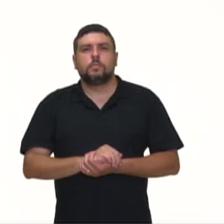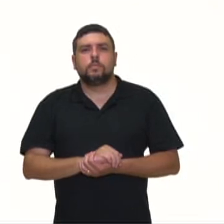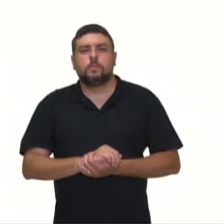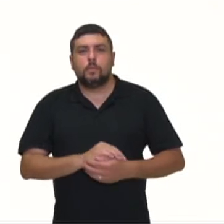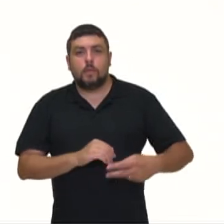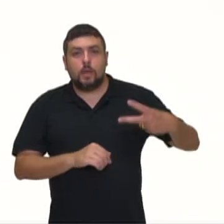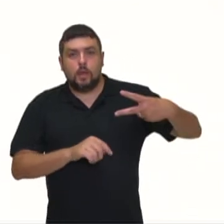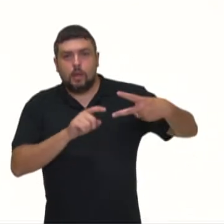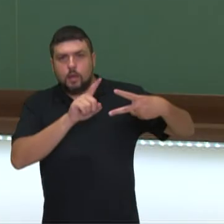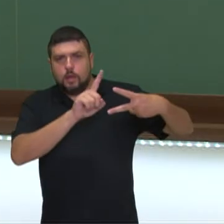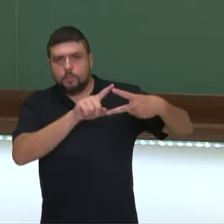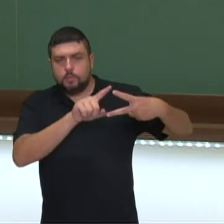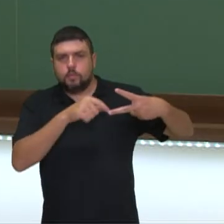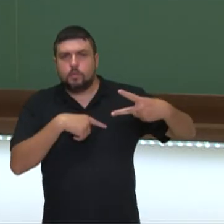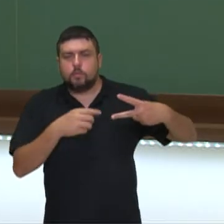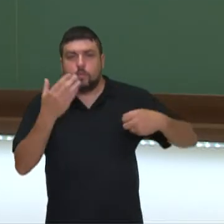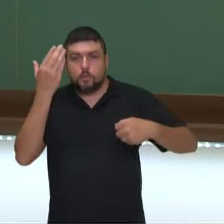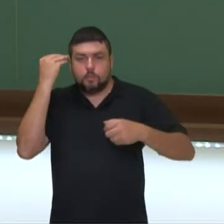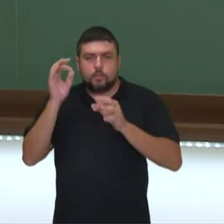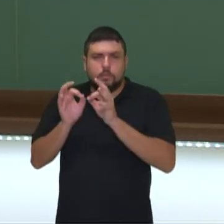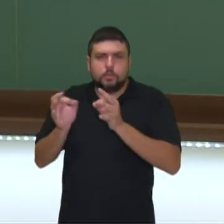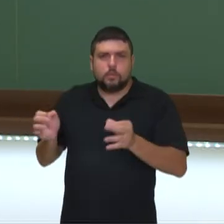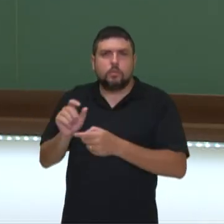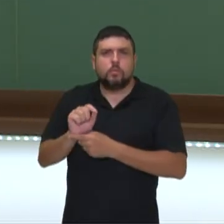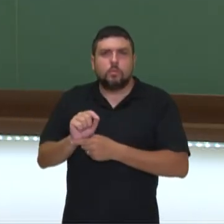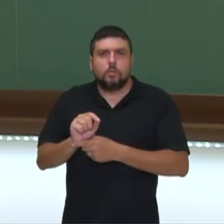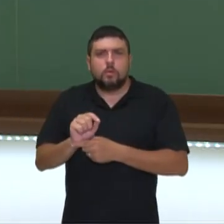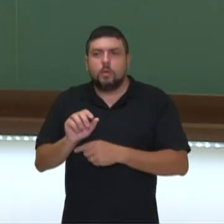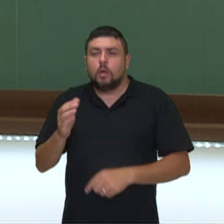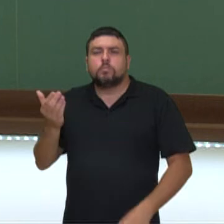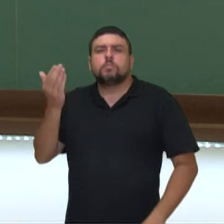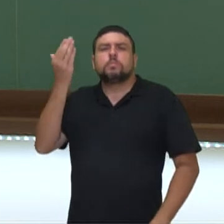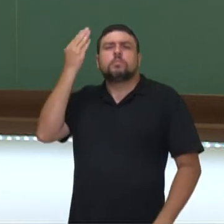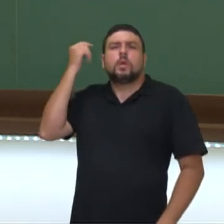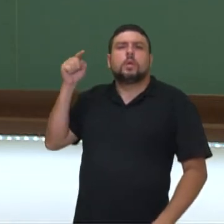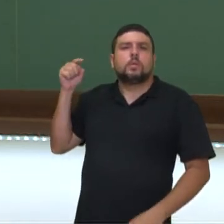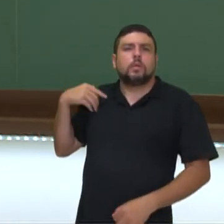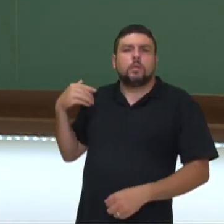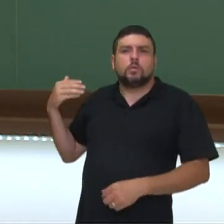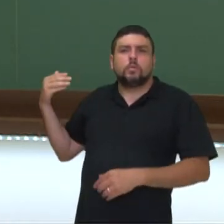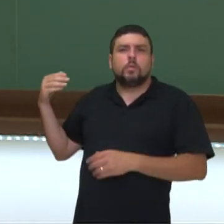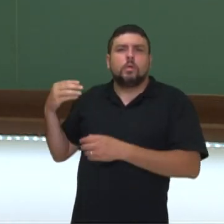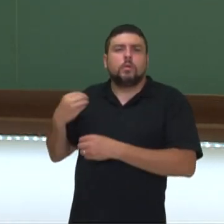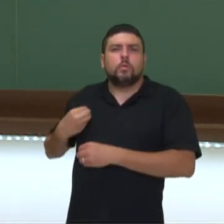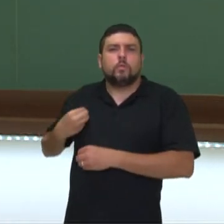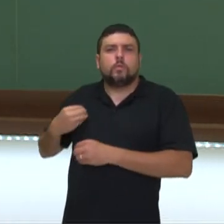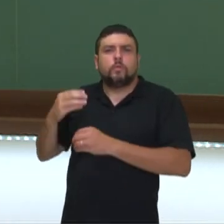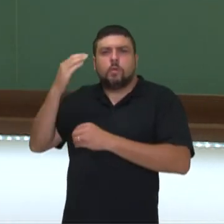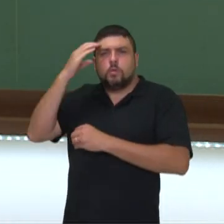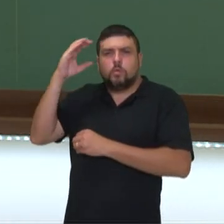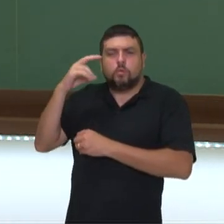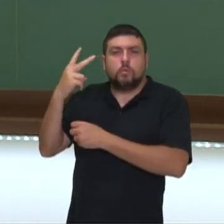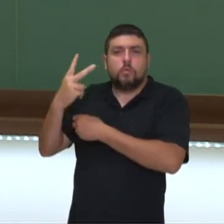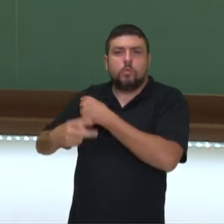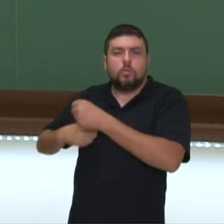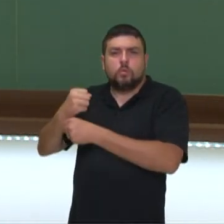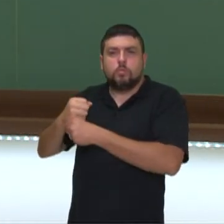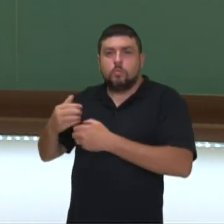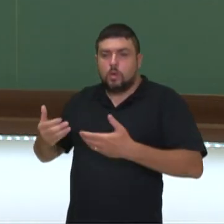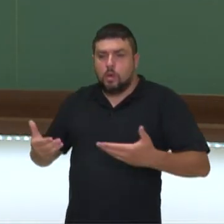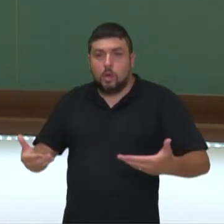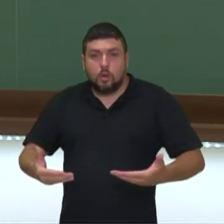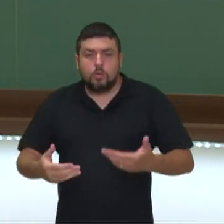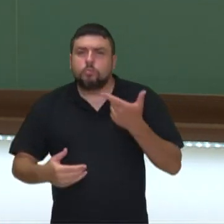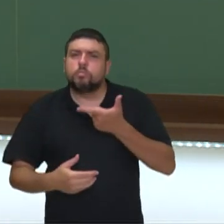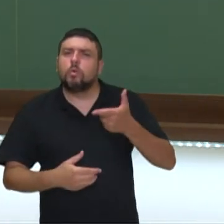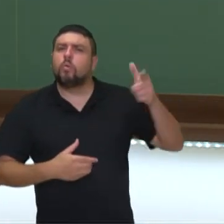Na primeira frase, que está no passado simples, eu entendo que ela morou em Curitiba por 2 anos, mas atualmente ela está morando em outro lugar, não mora mais na cidade